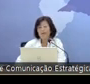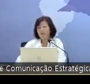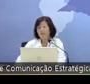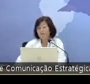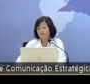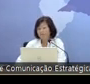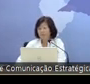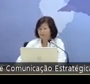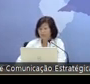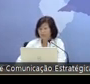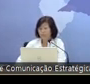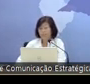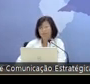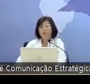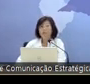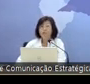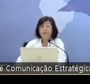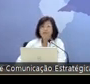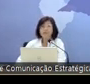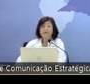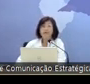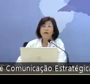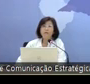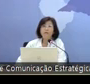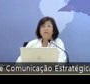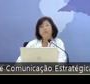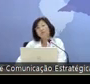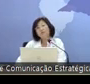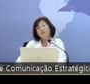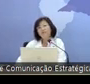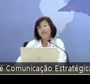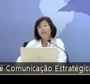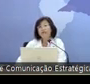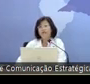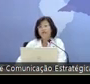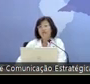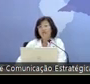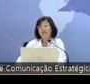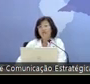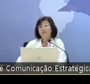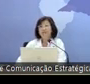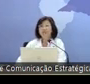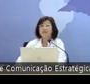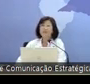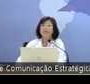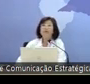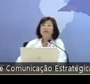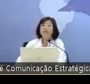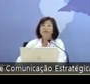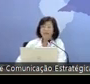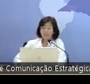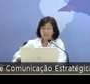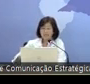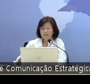até 2021 o município de São Paulo também nos envia as fichas de investigação